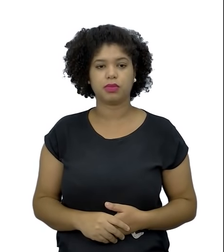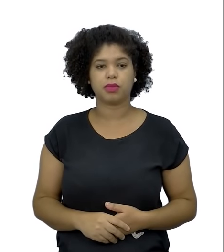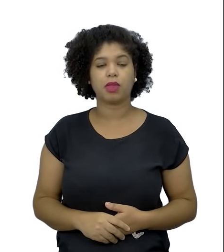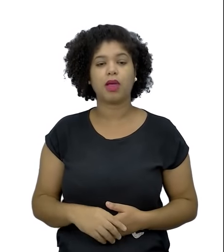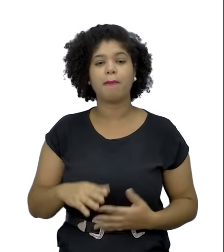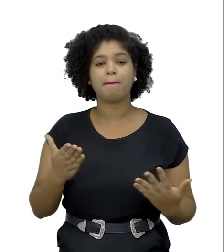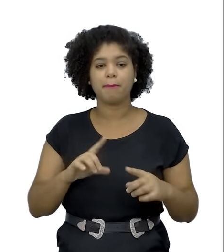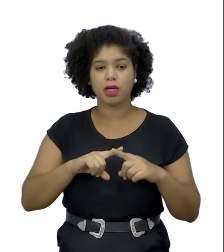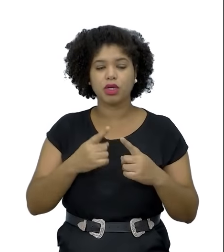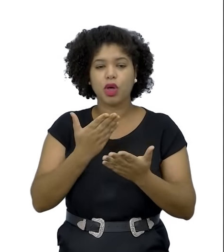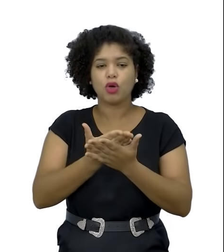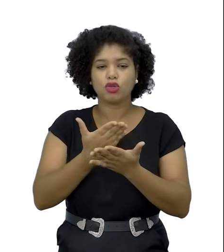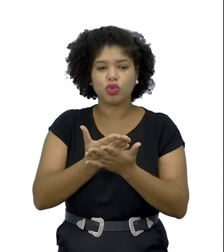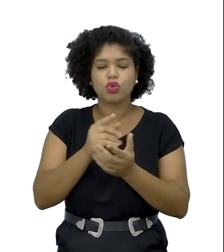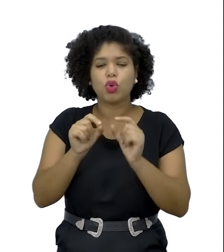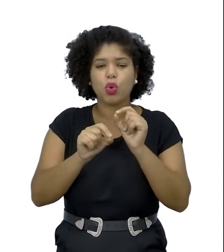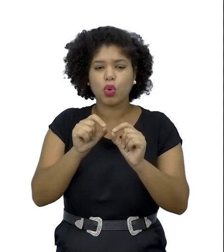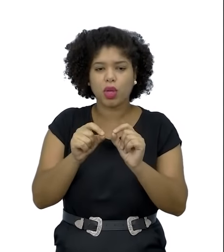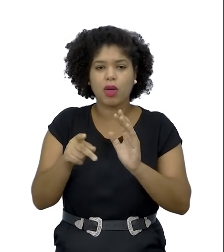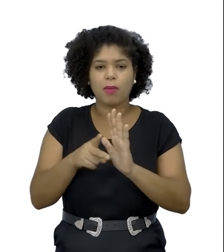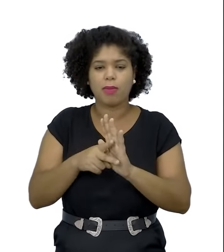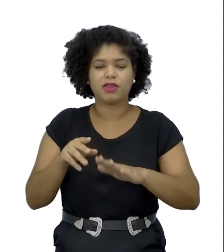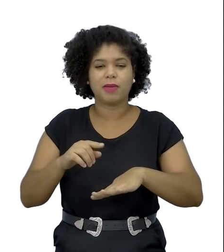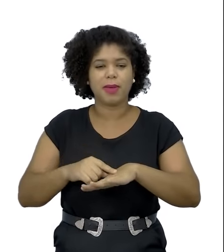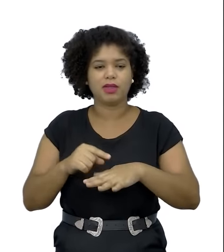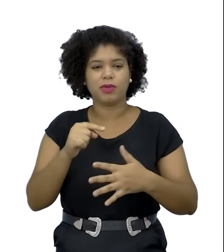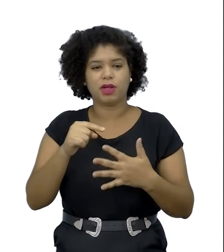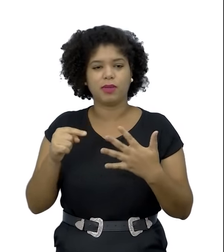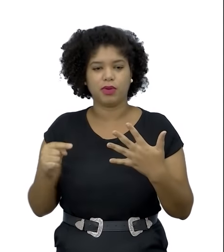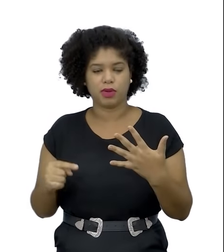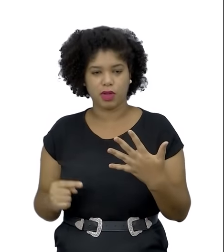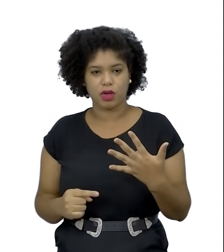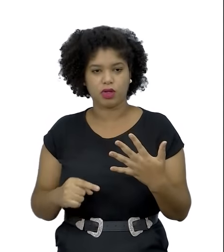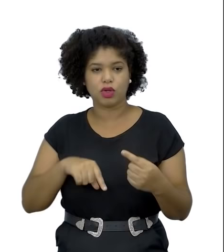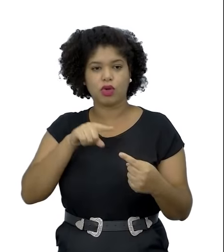O objeto de estudo e a